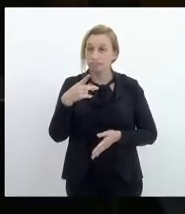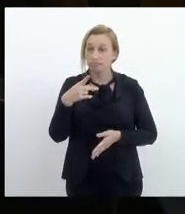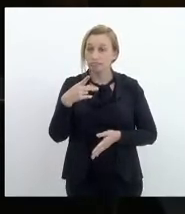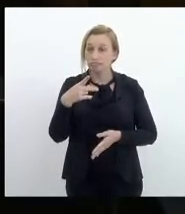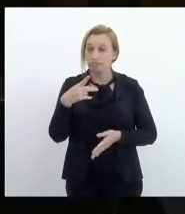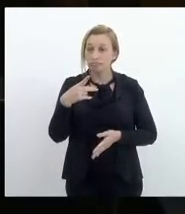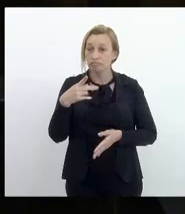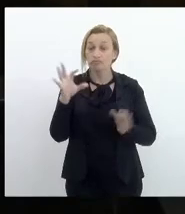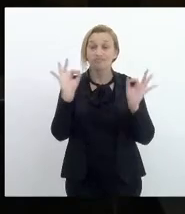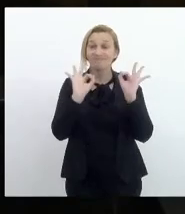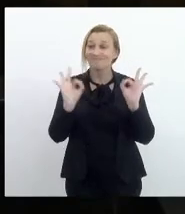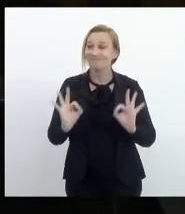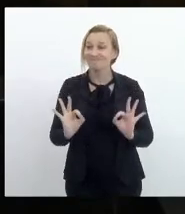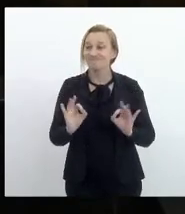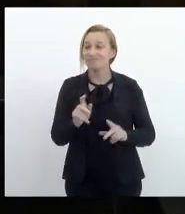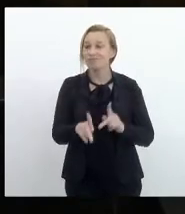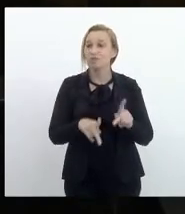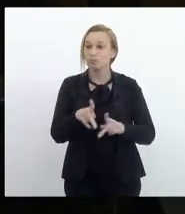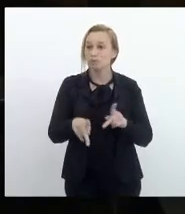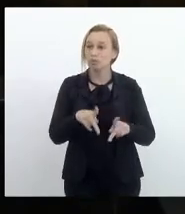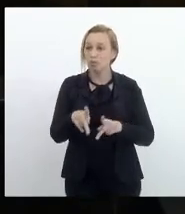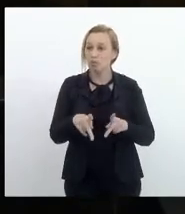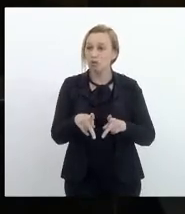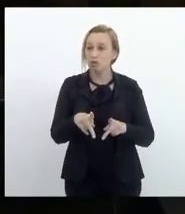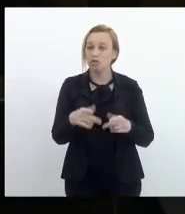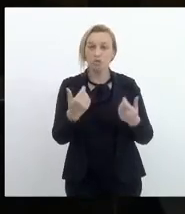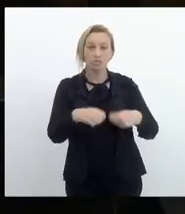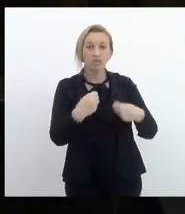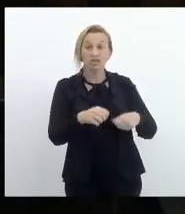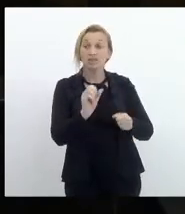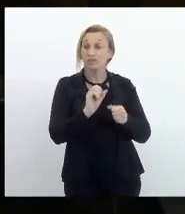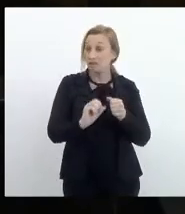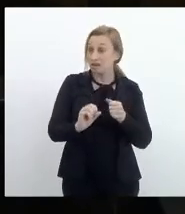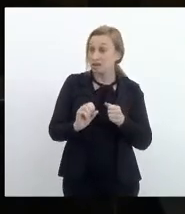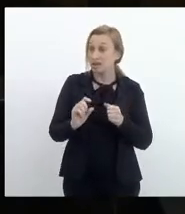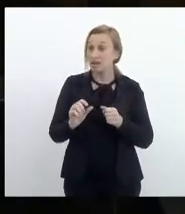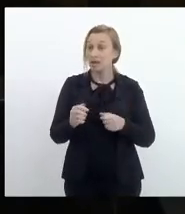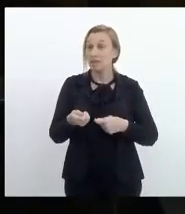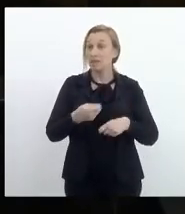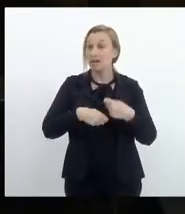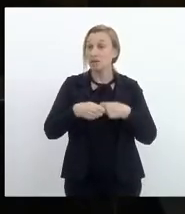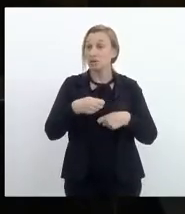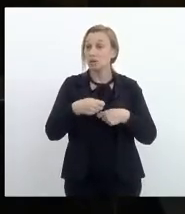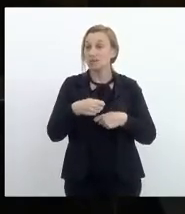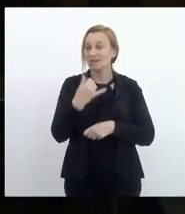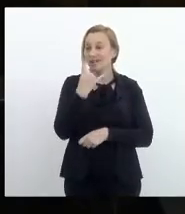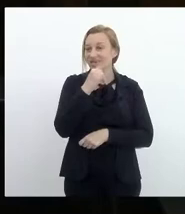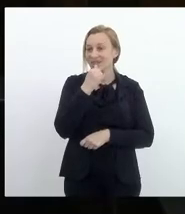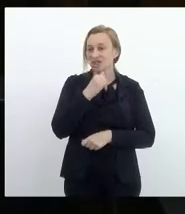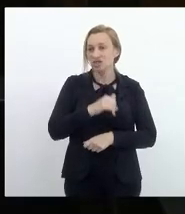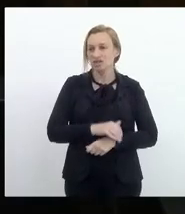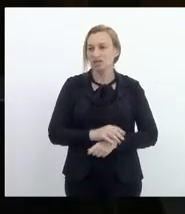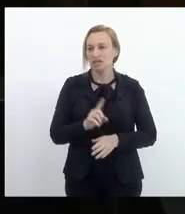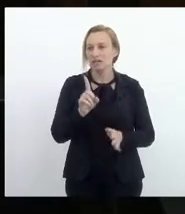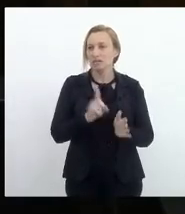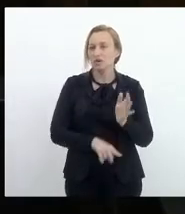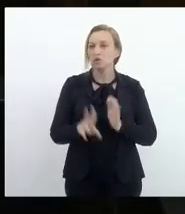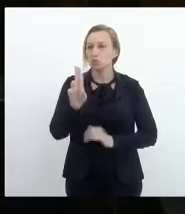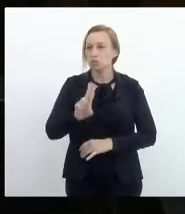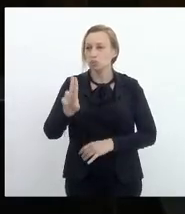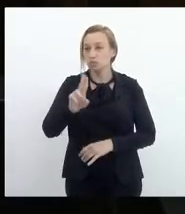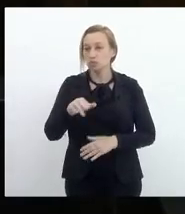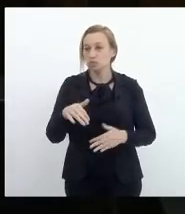brasileiro deveria fazer para economizar energia nós